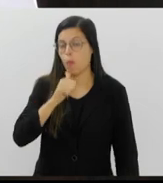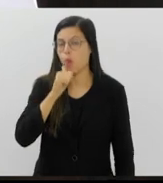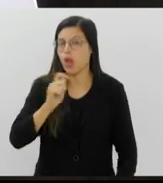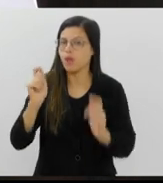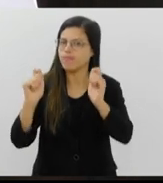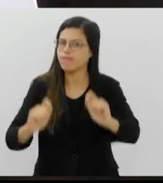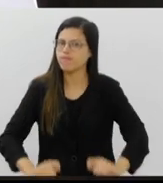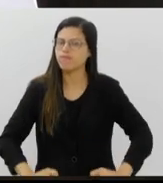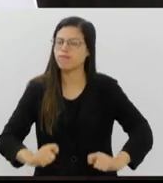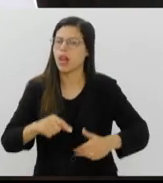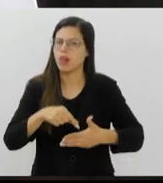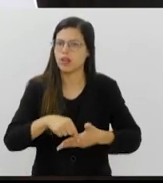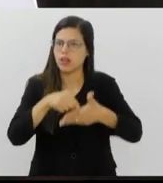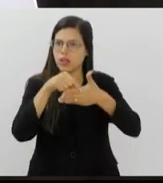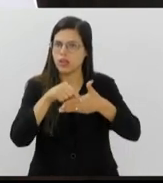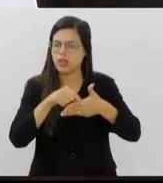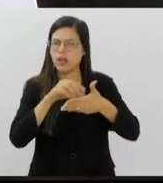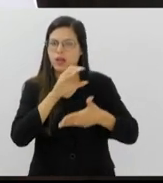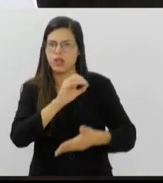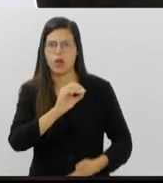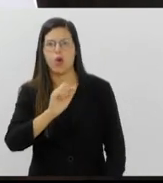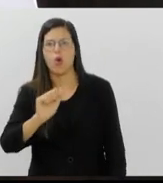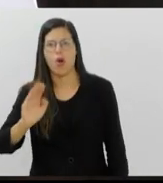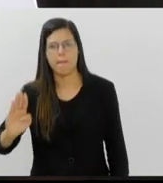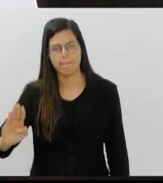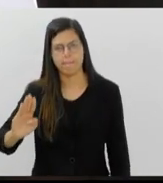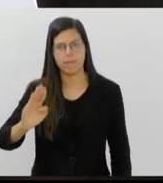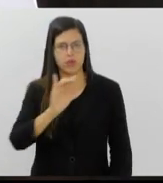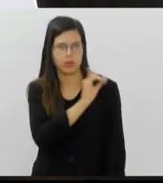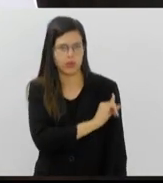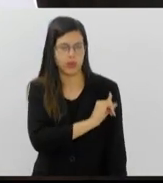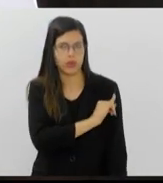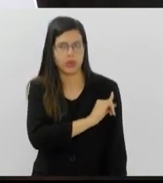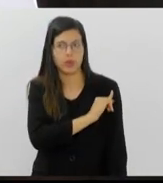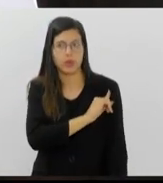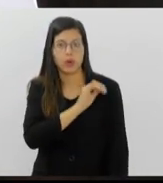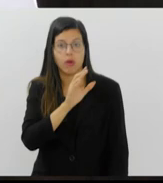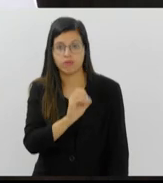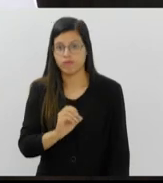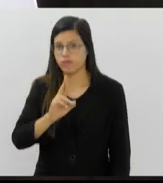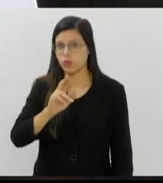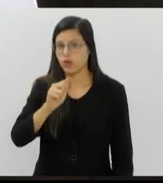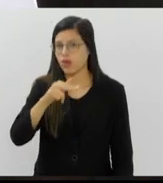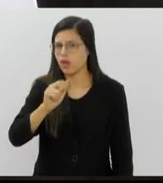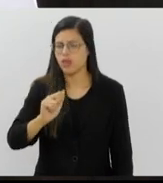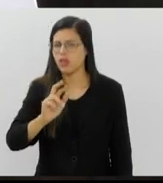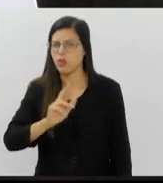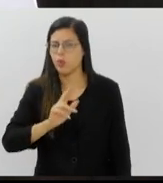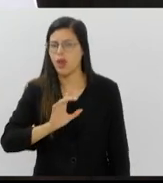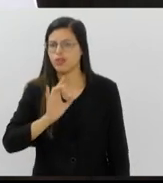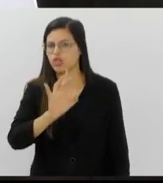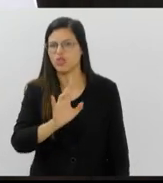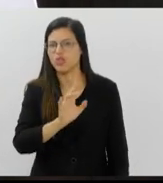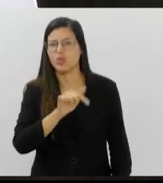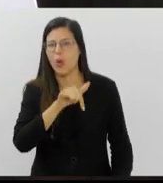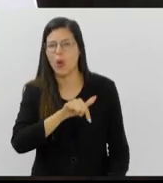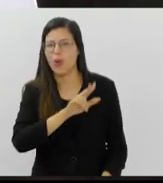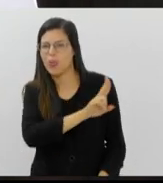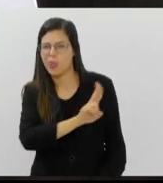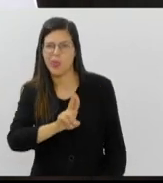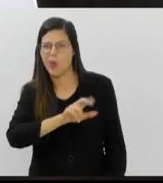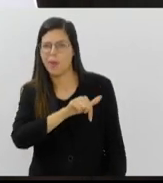da Ordem dos Advogados da Seccional do Rio de Janeiro. Né? A doutora Ana não é só um nome, ela vem fazendo um trabalho